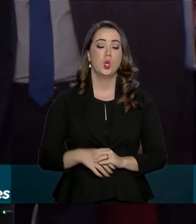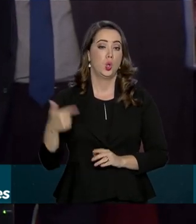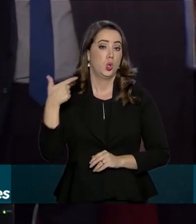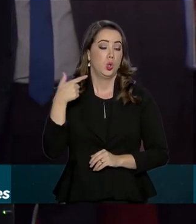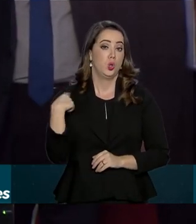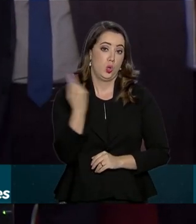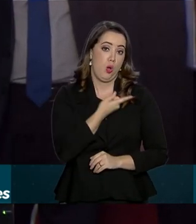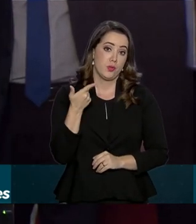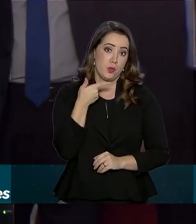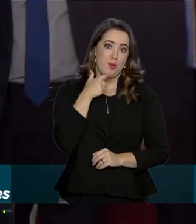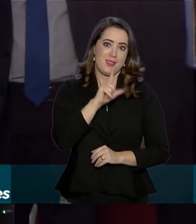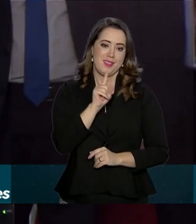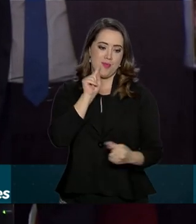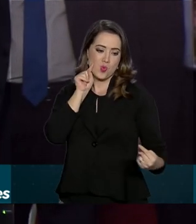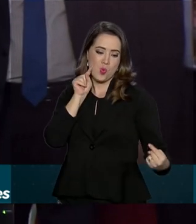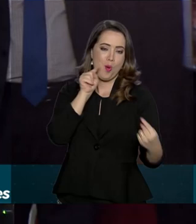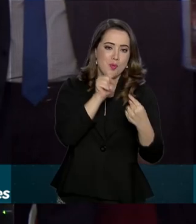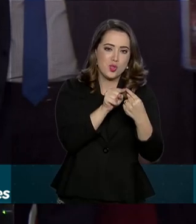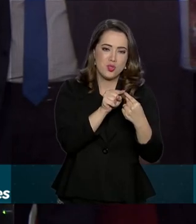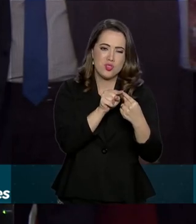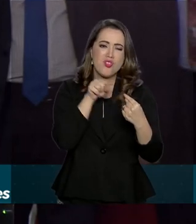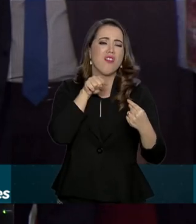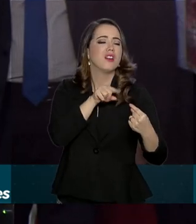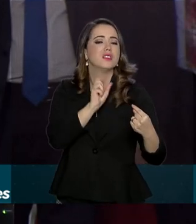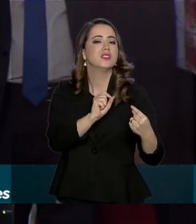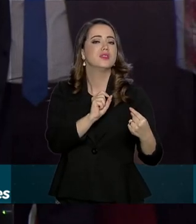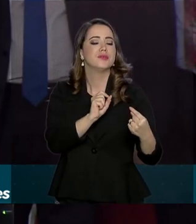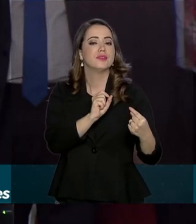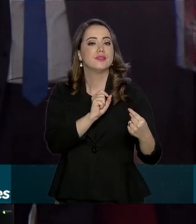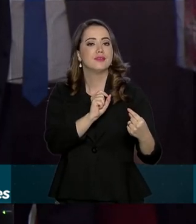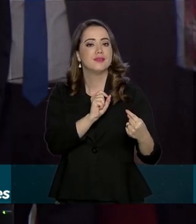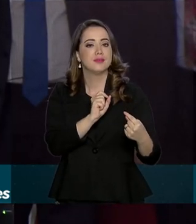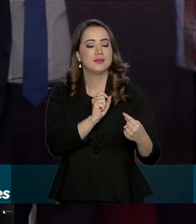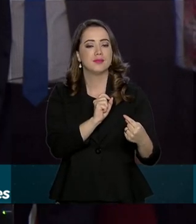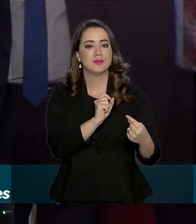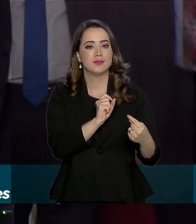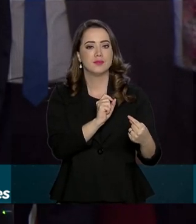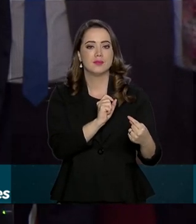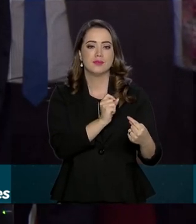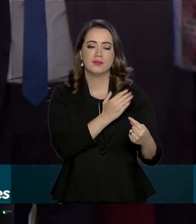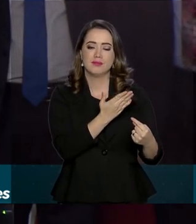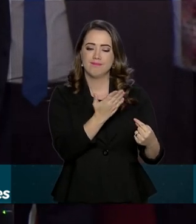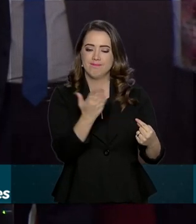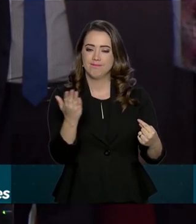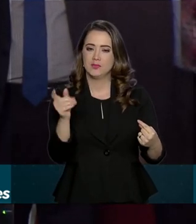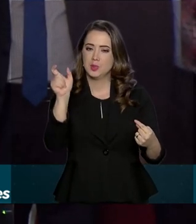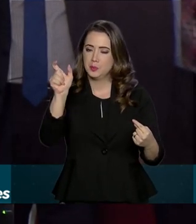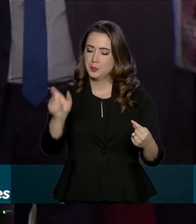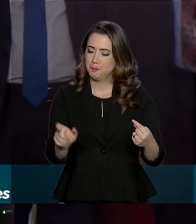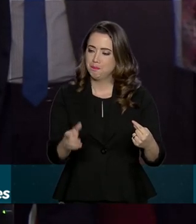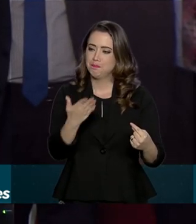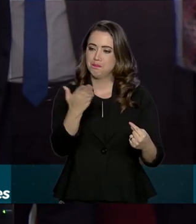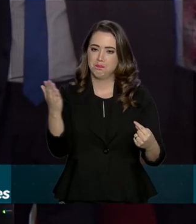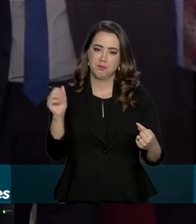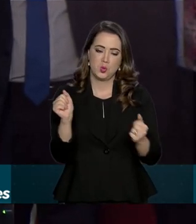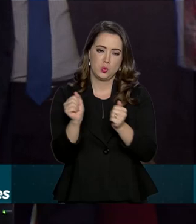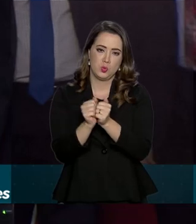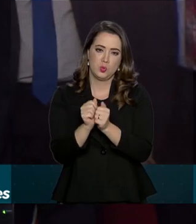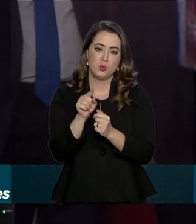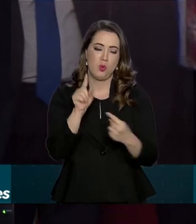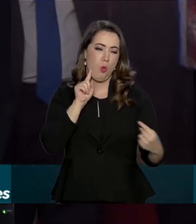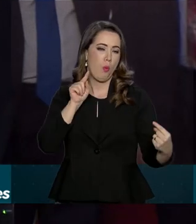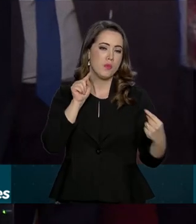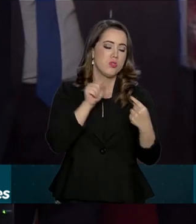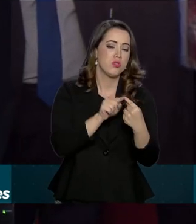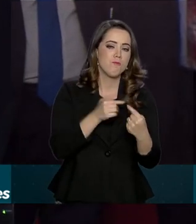Atingimos um objetivo. E esse objetivo, prezado Zilmar Miguel, eu